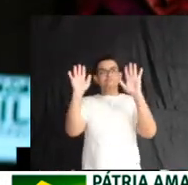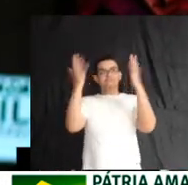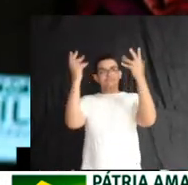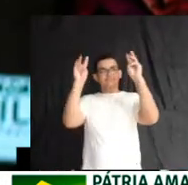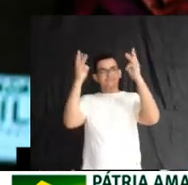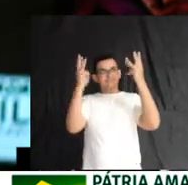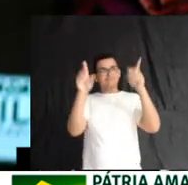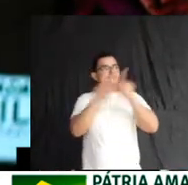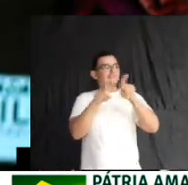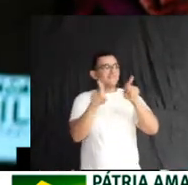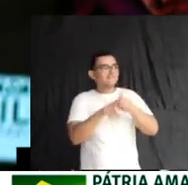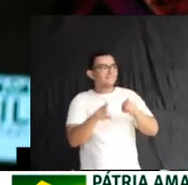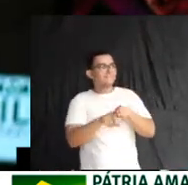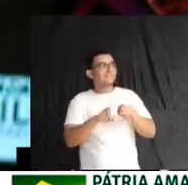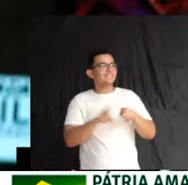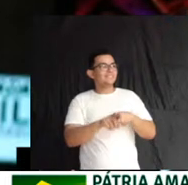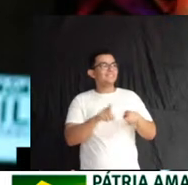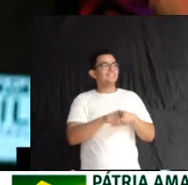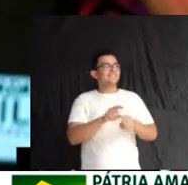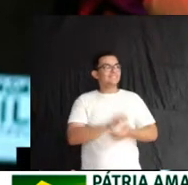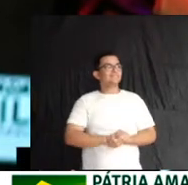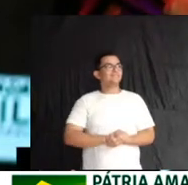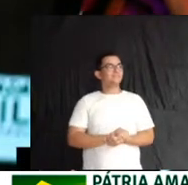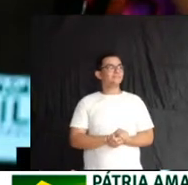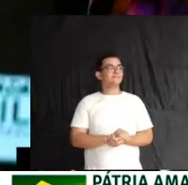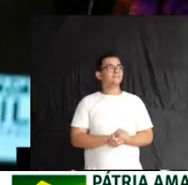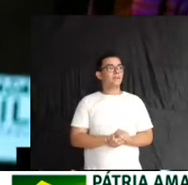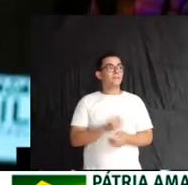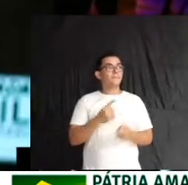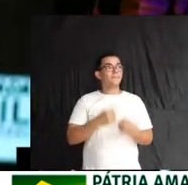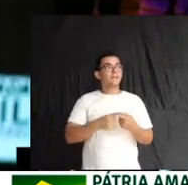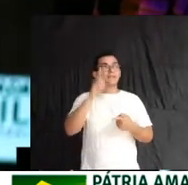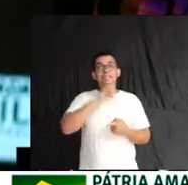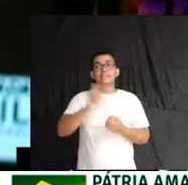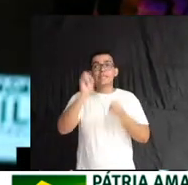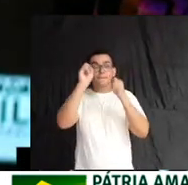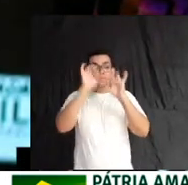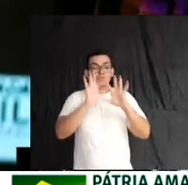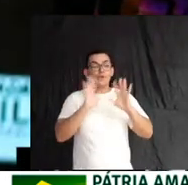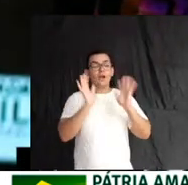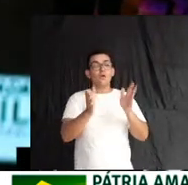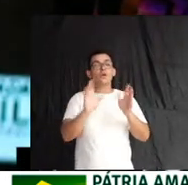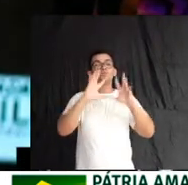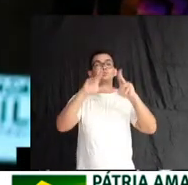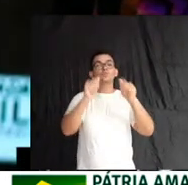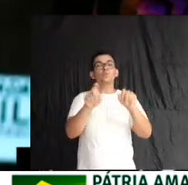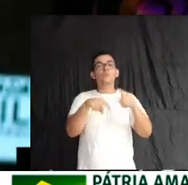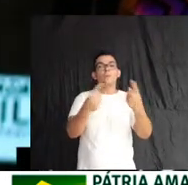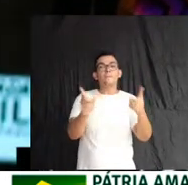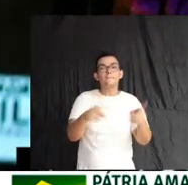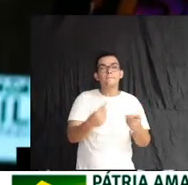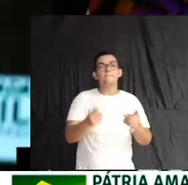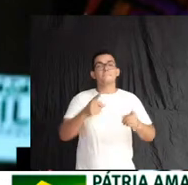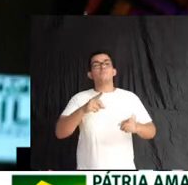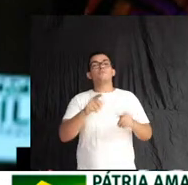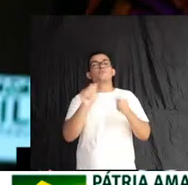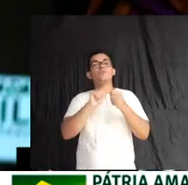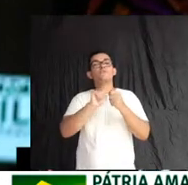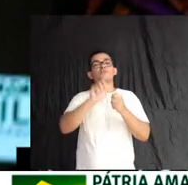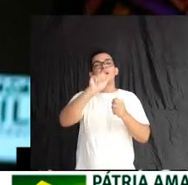né? Chegou a nossa vez aí. Graças a Deus. Obrigado a todos vocês que realmente